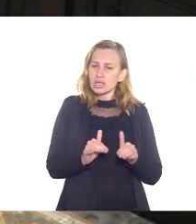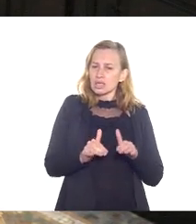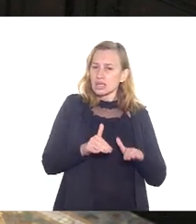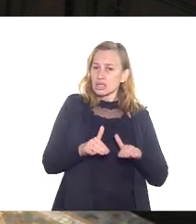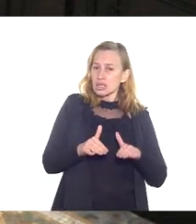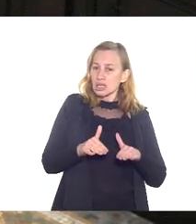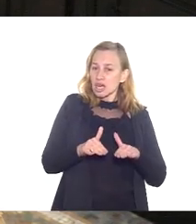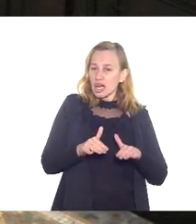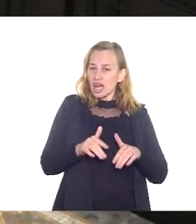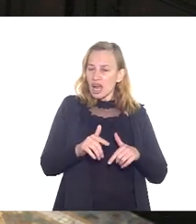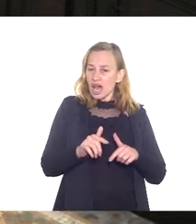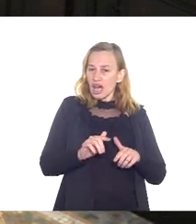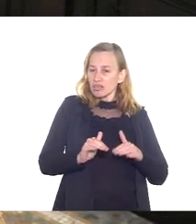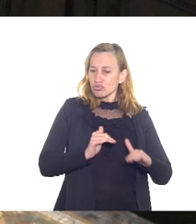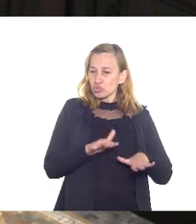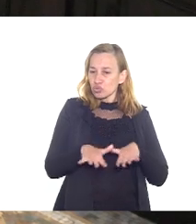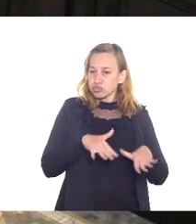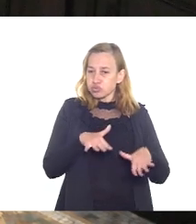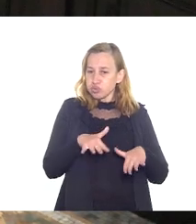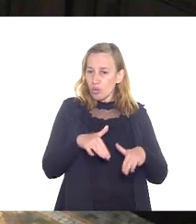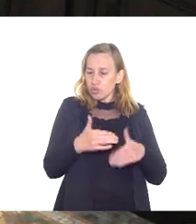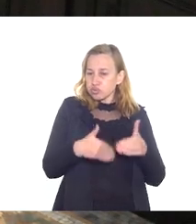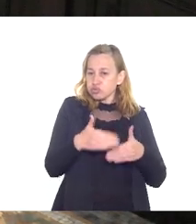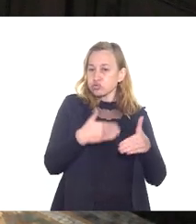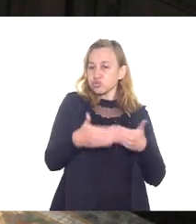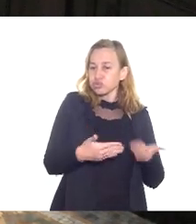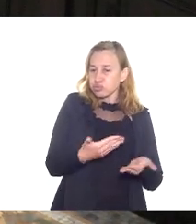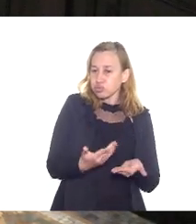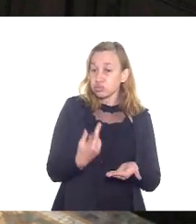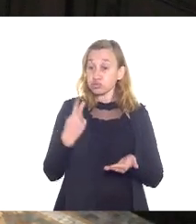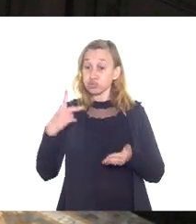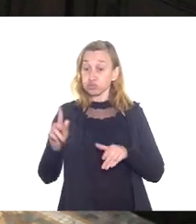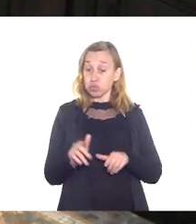suas atividades, que é a questão da